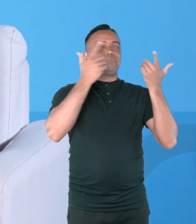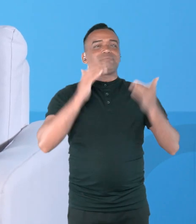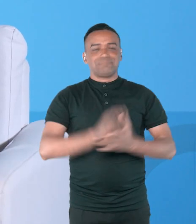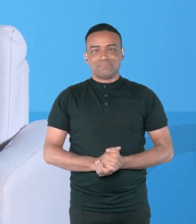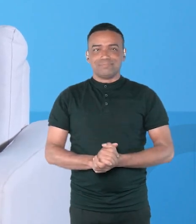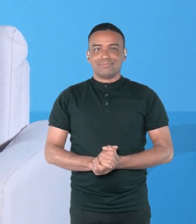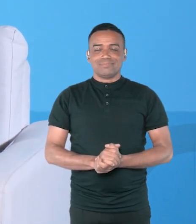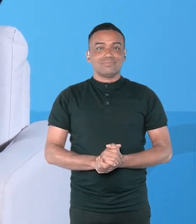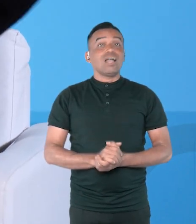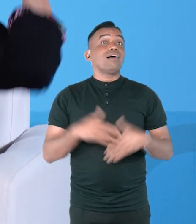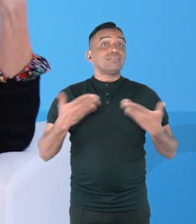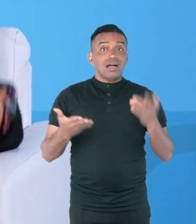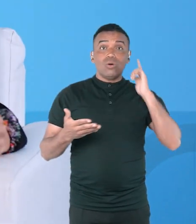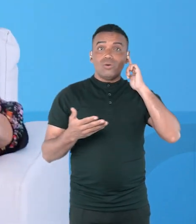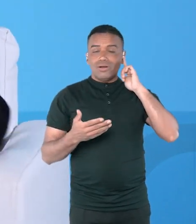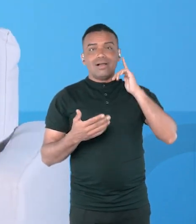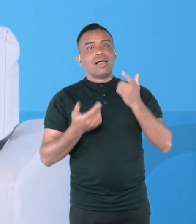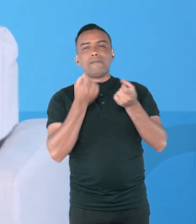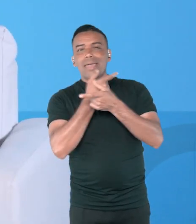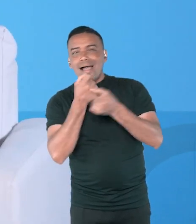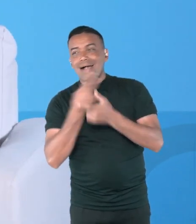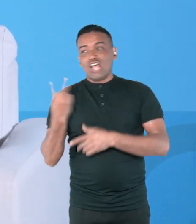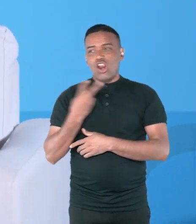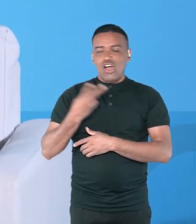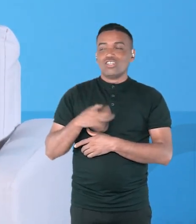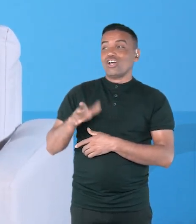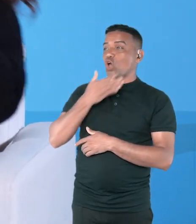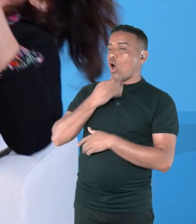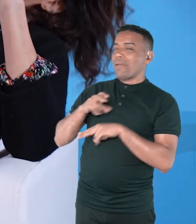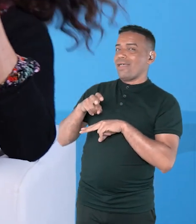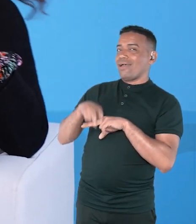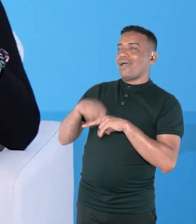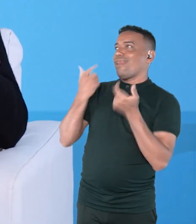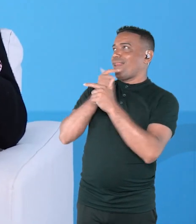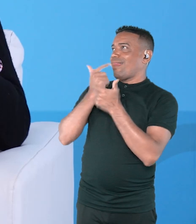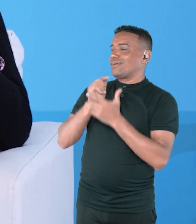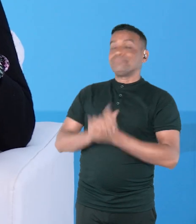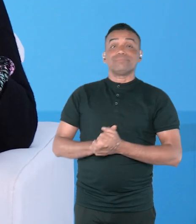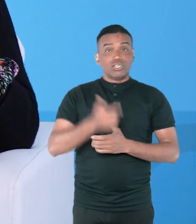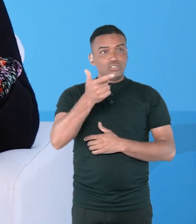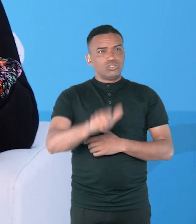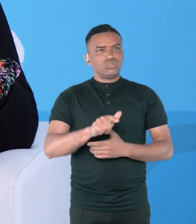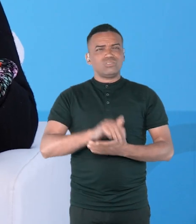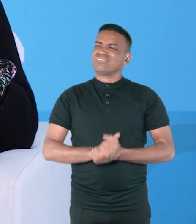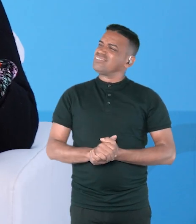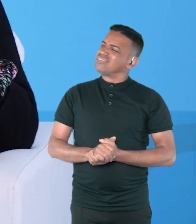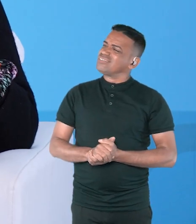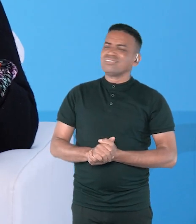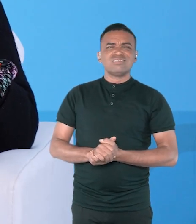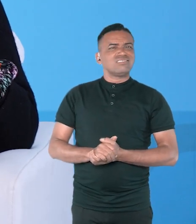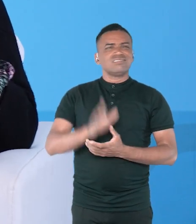dobrado, porque ele quer rir. E aí entra, a gente faz uma piadinha, ele ri a beça. Aí vai de novo,